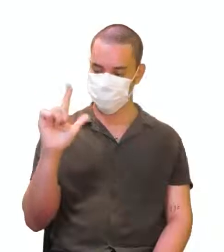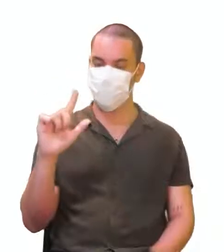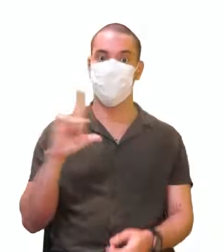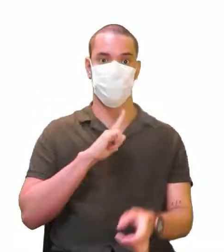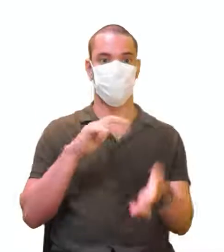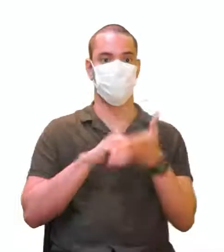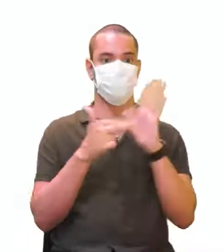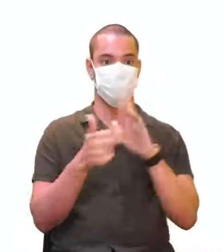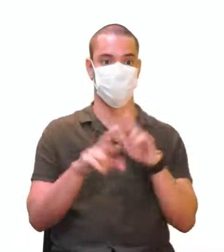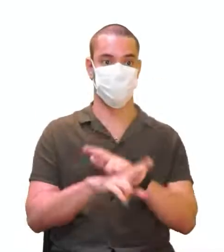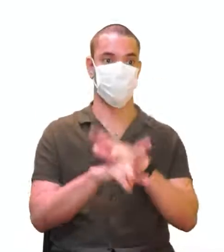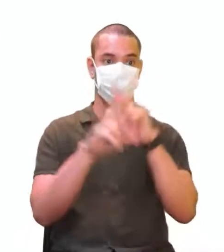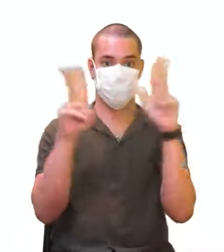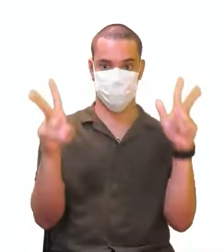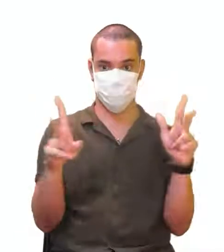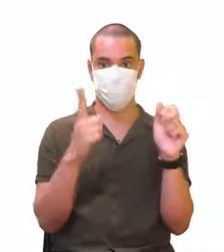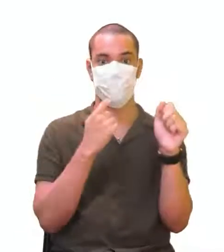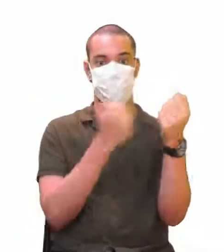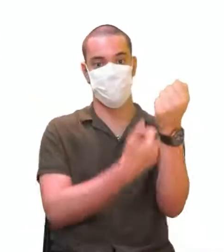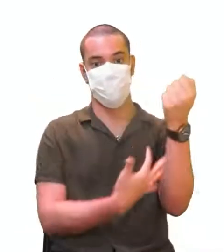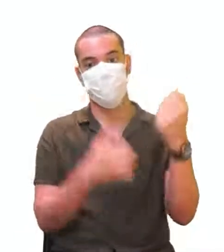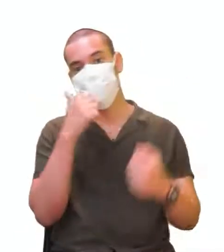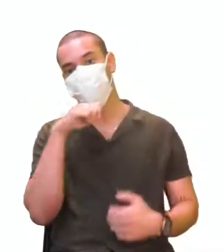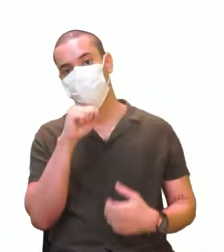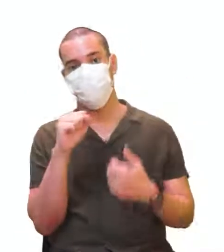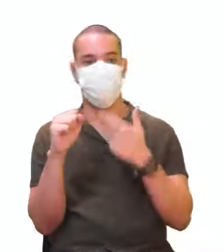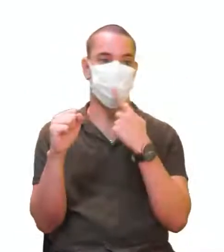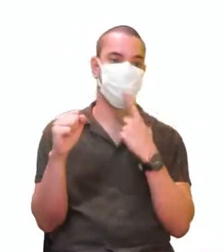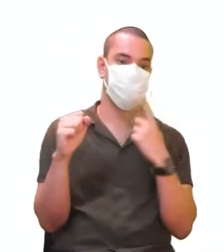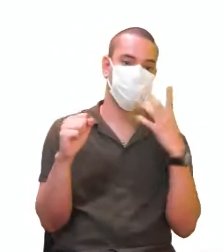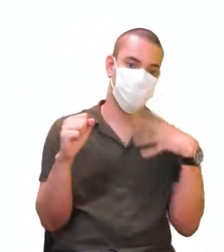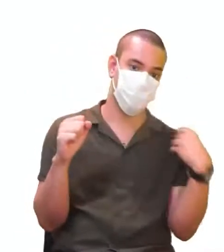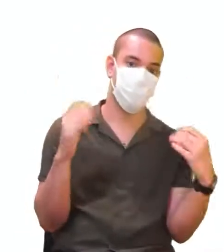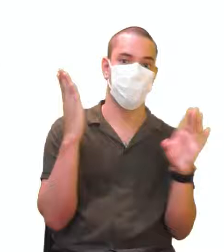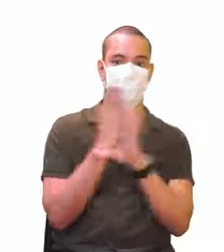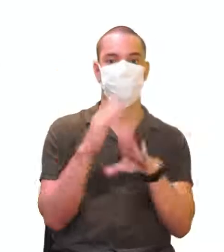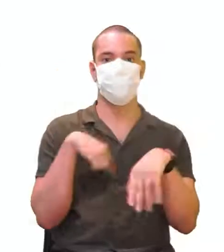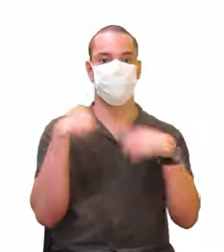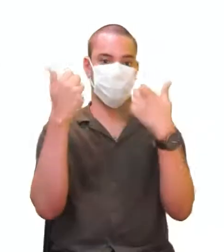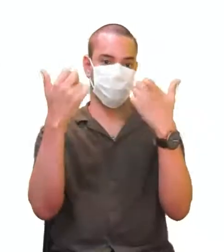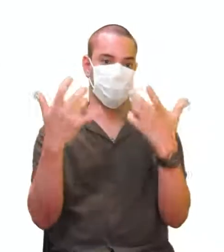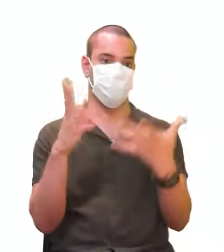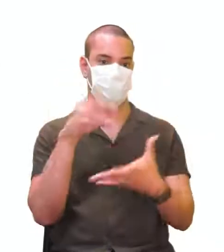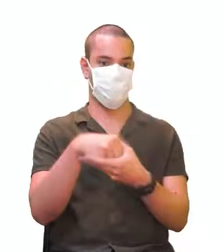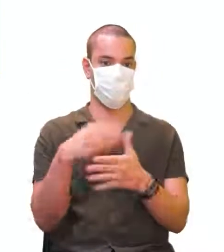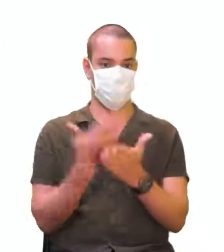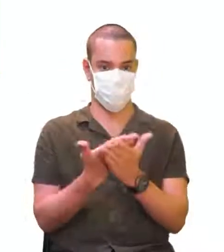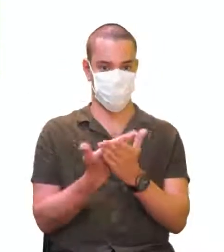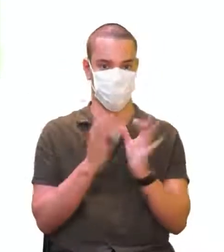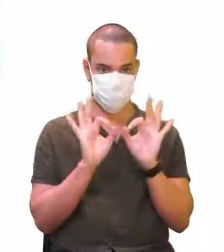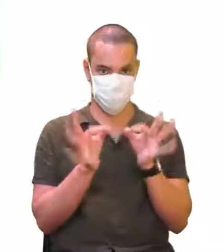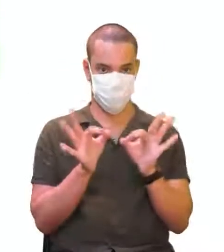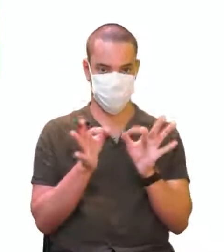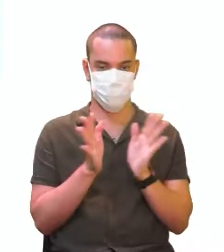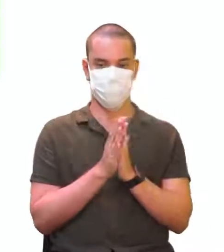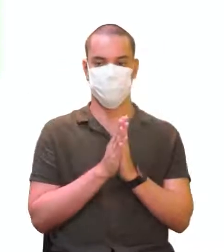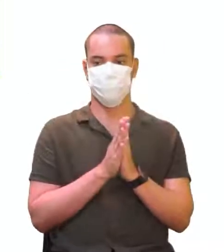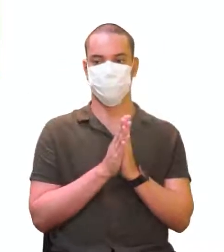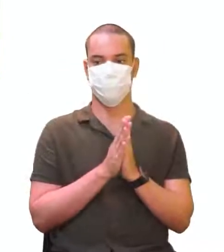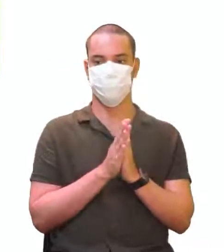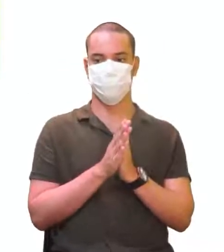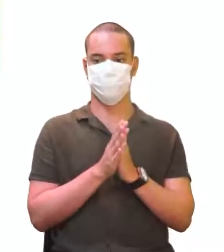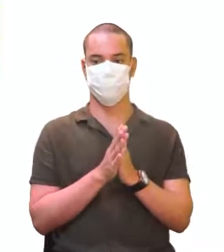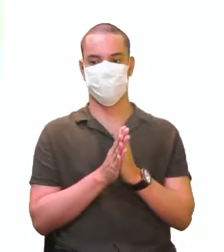diferença sanguínea entre mãe e filho, tá, pessoal? Por isso que essa doença está sendo citada dentro dessa aula. Com certeza. Vamos lá, então,